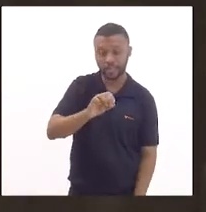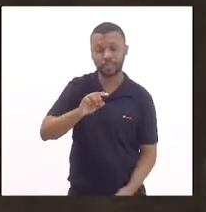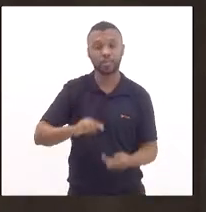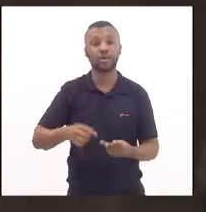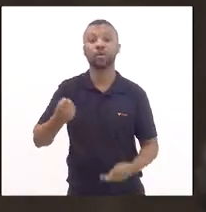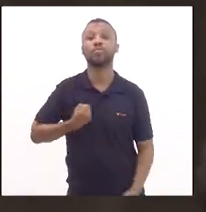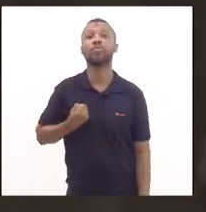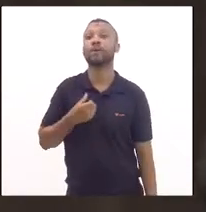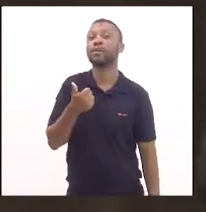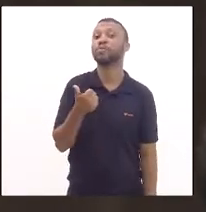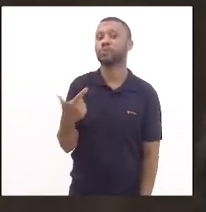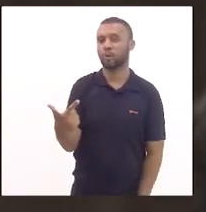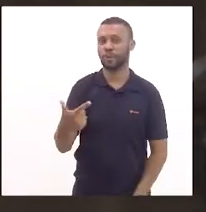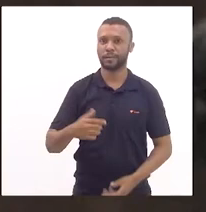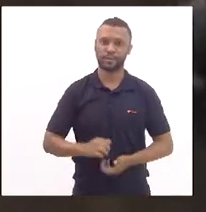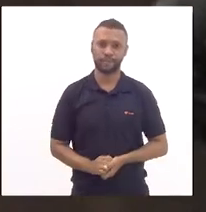12.